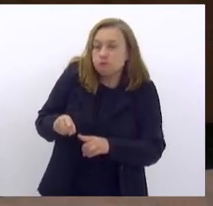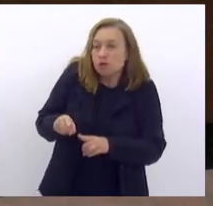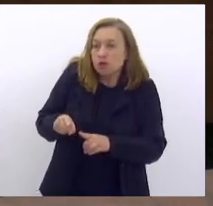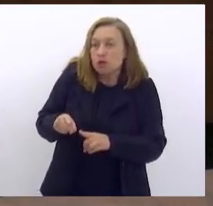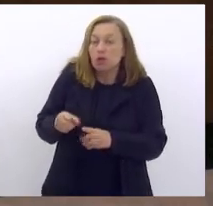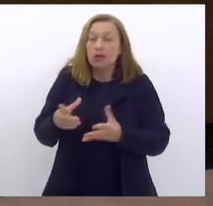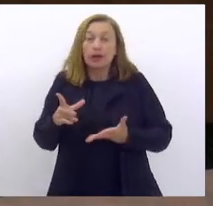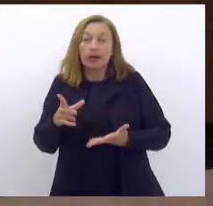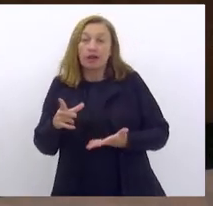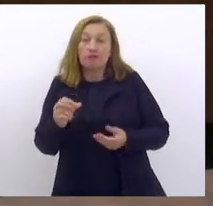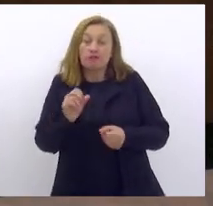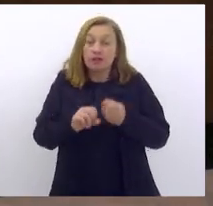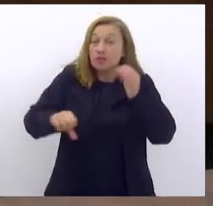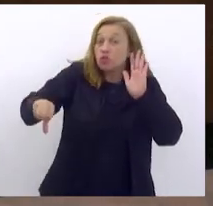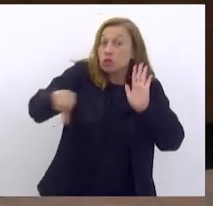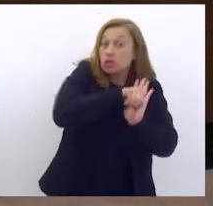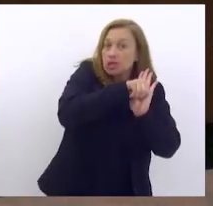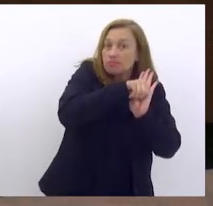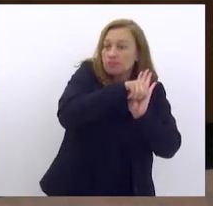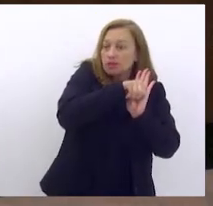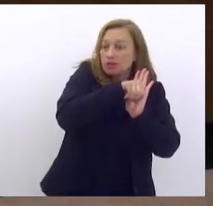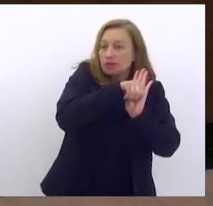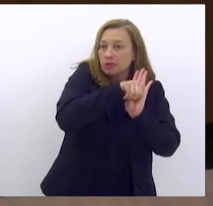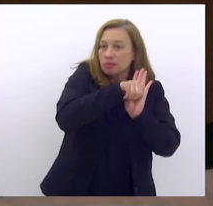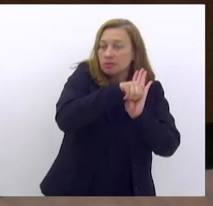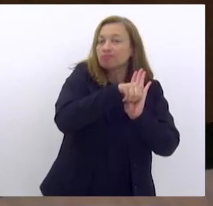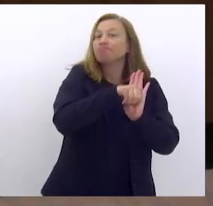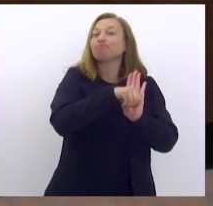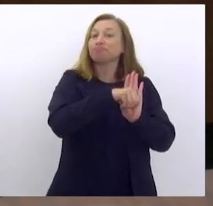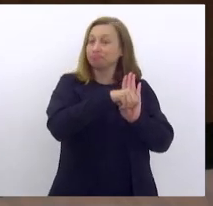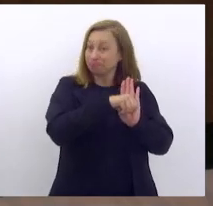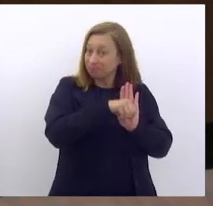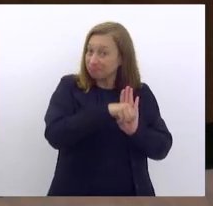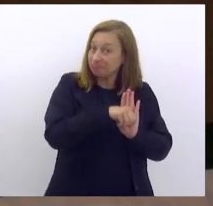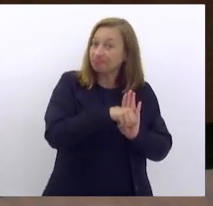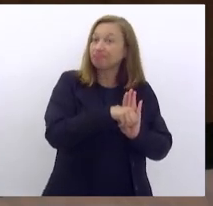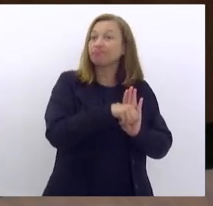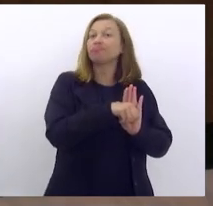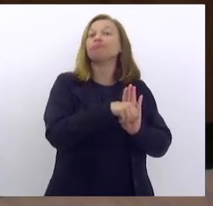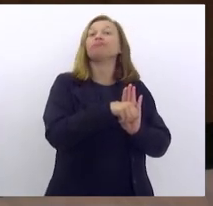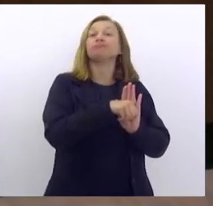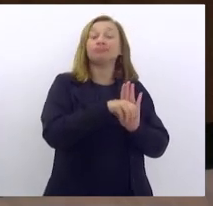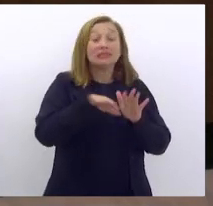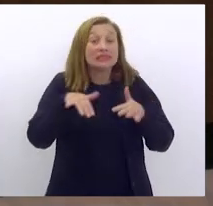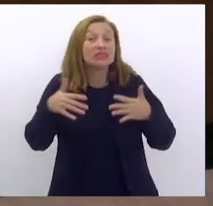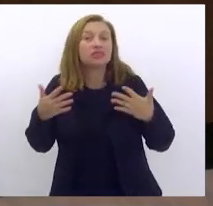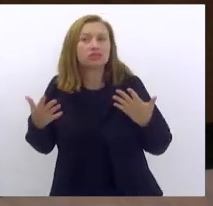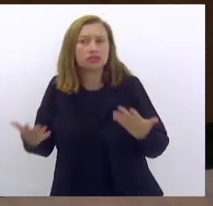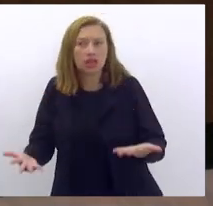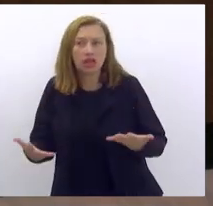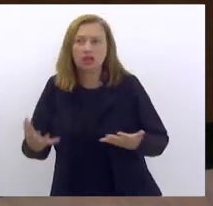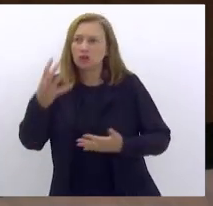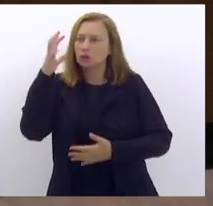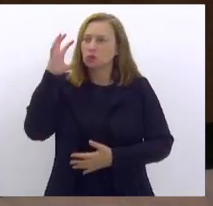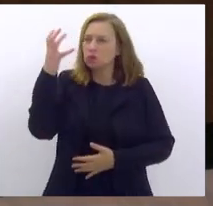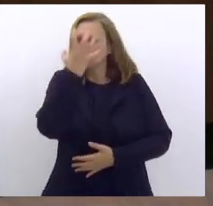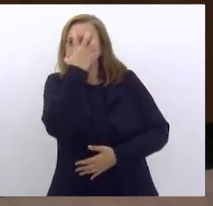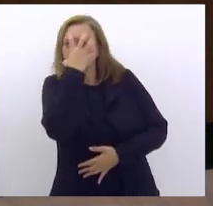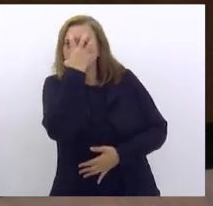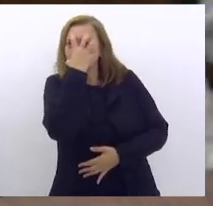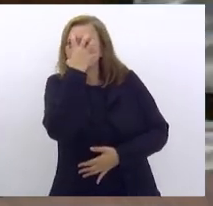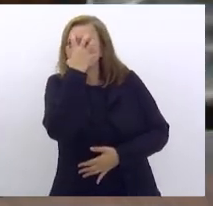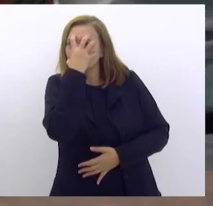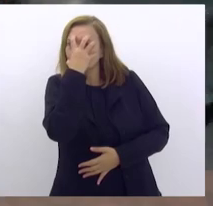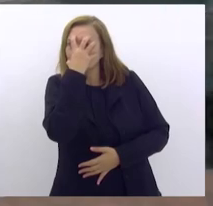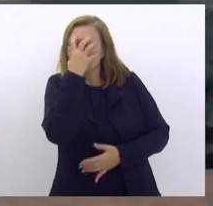uma atrocidade, um crime. Então, se está mascarado e